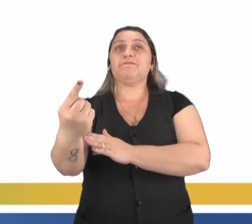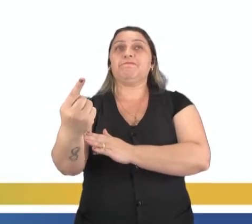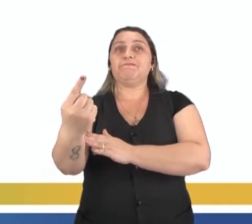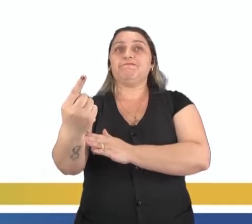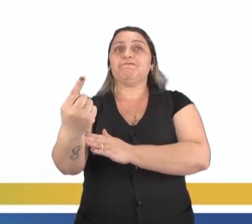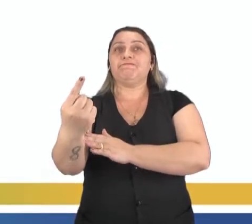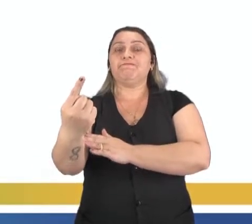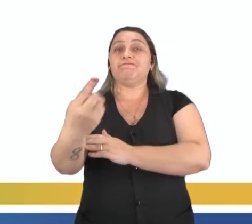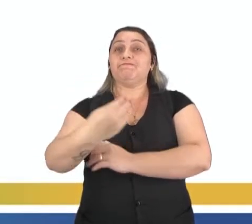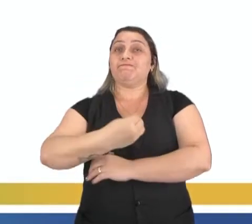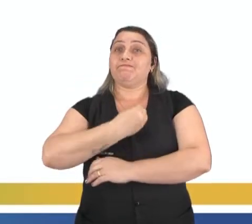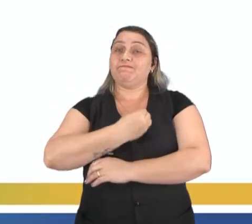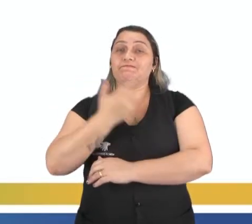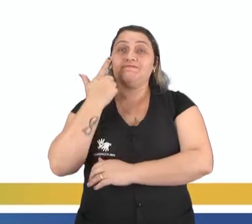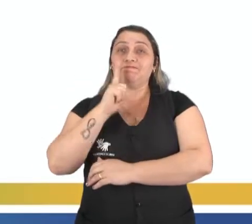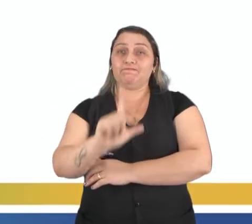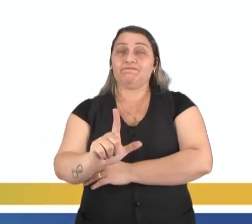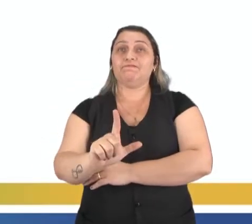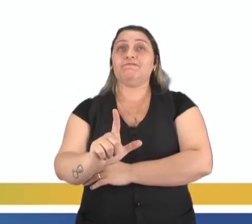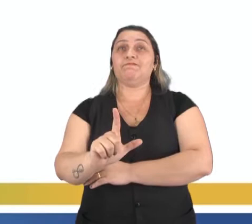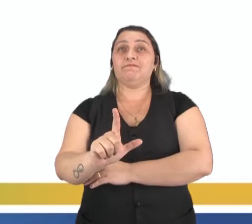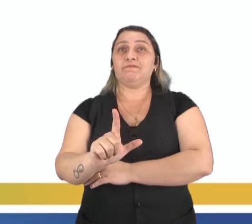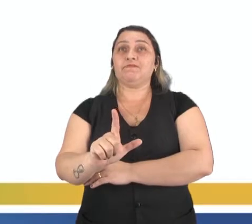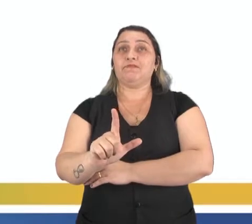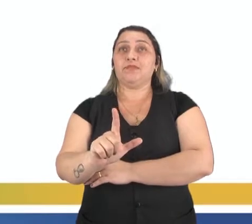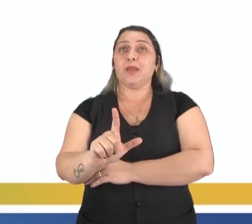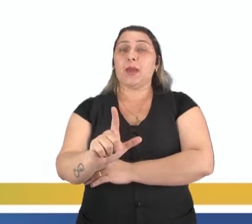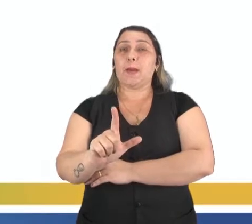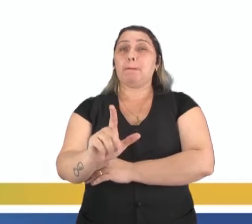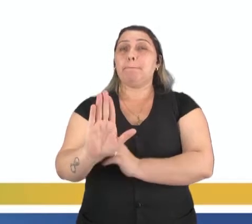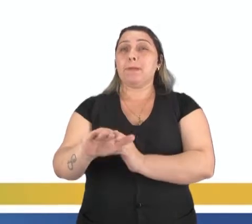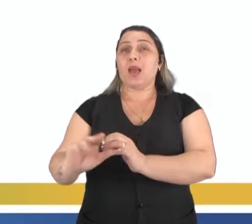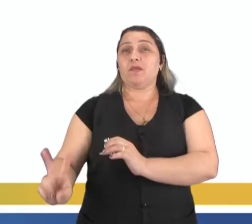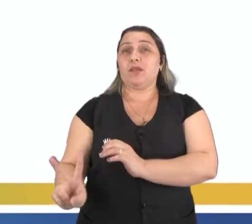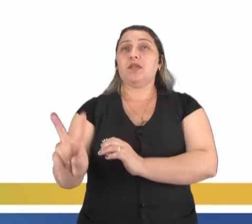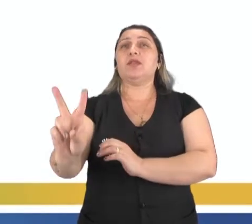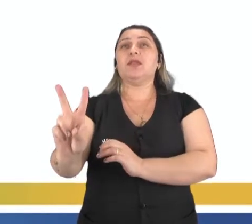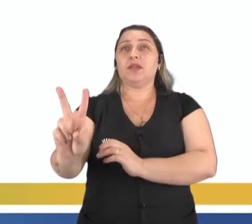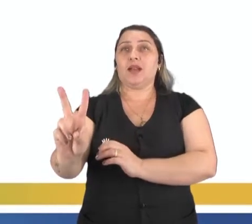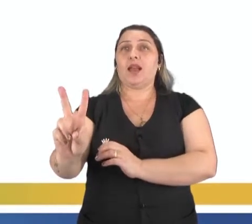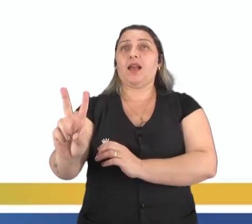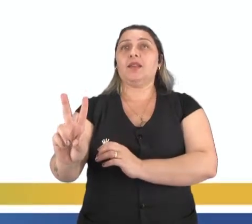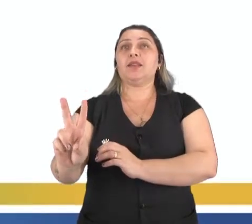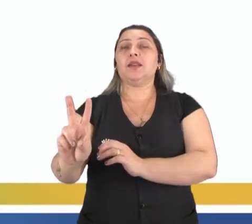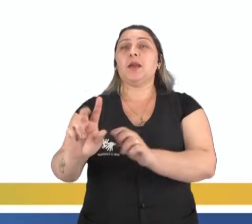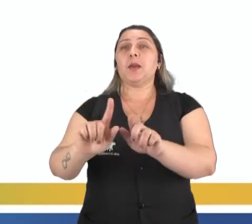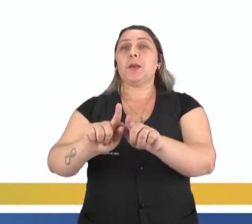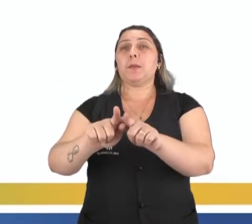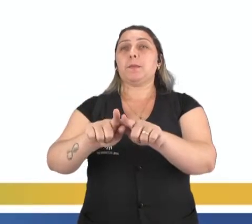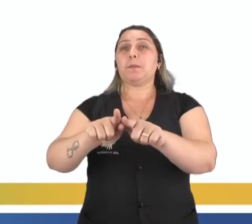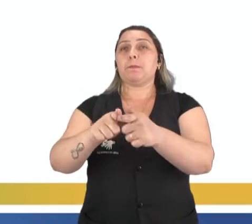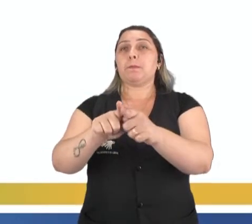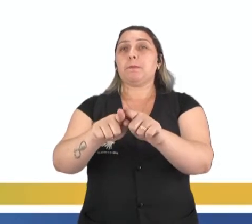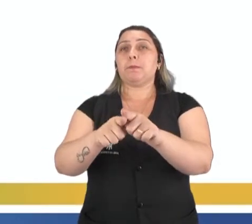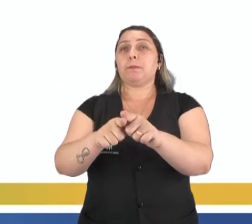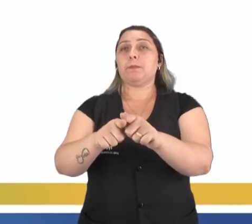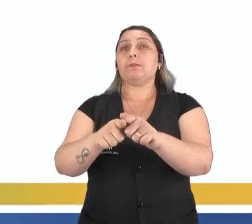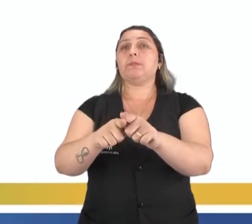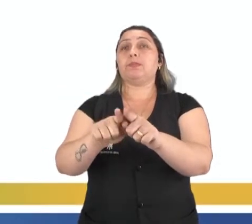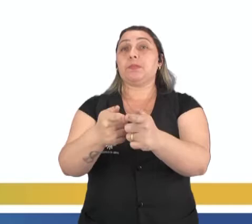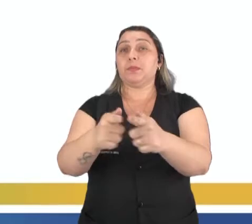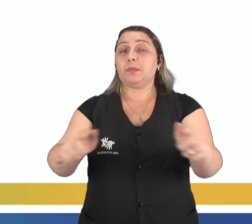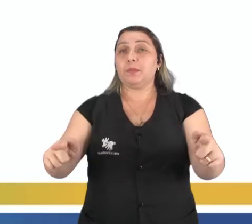pessoas. Os sobreviventes foram para áreas menos valorizadas, como acontece em qualquer cidade que